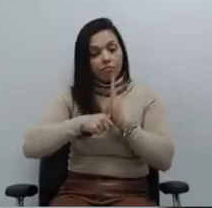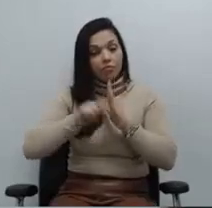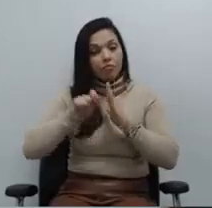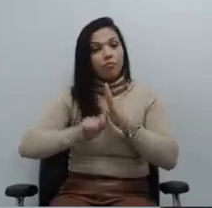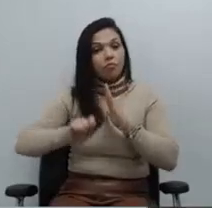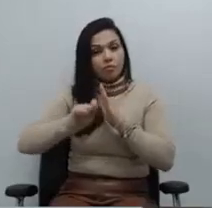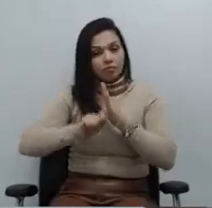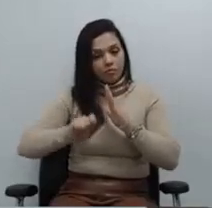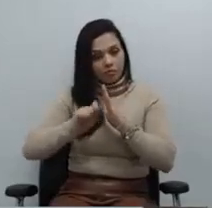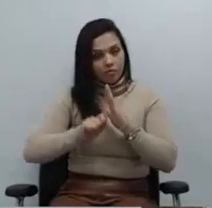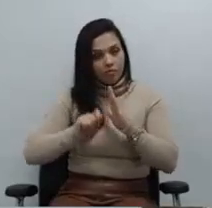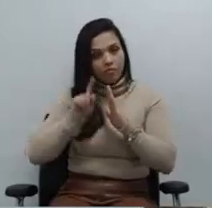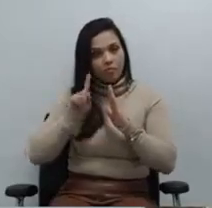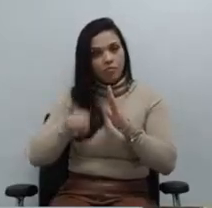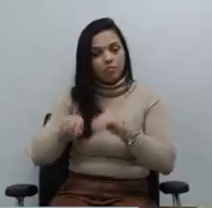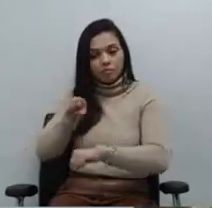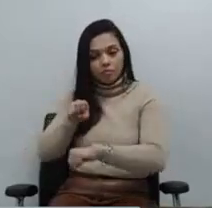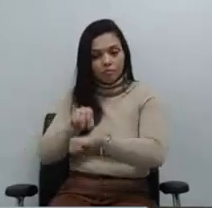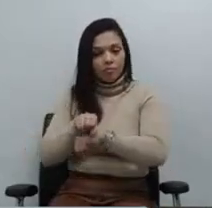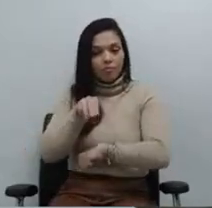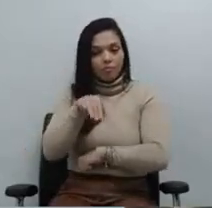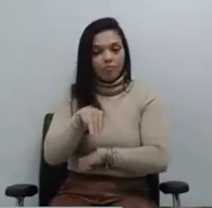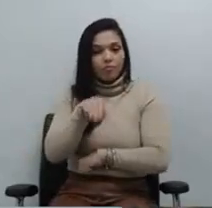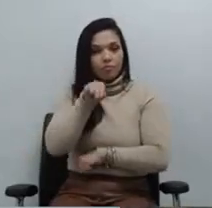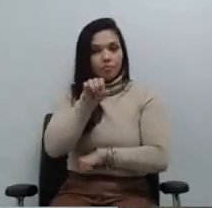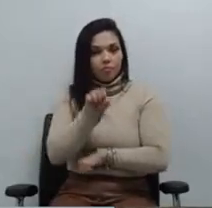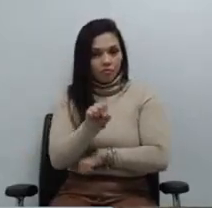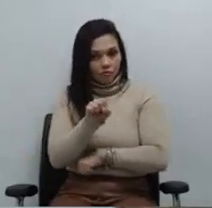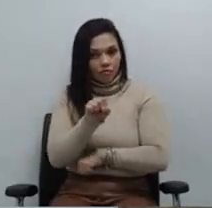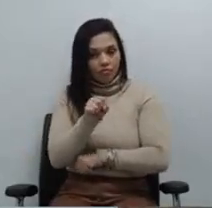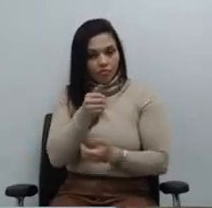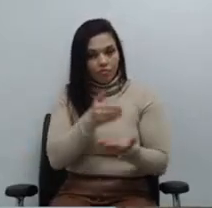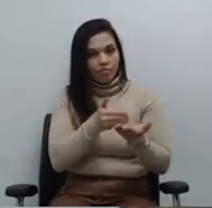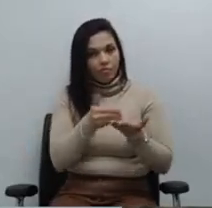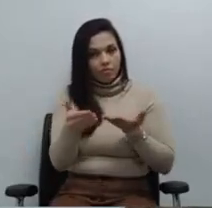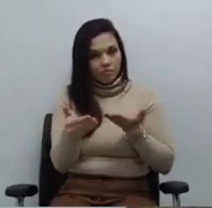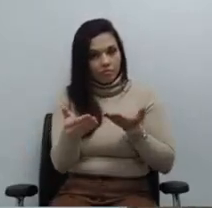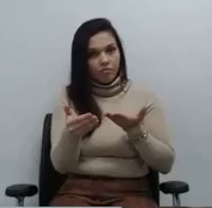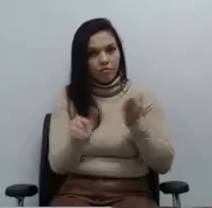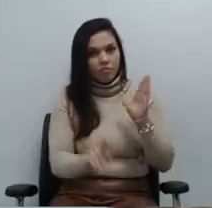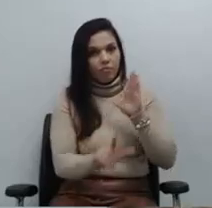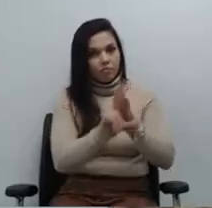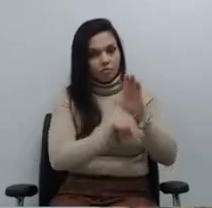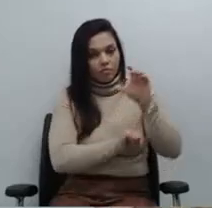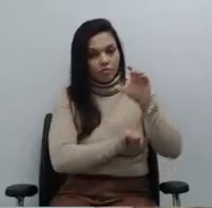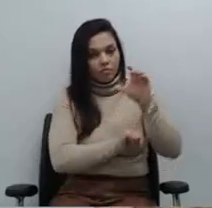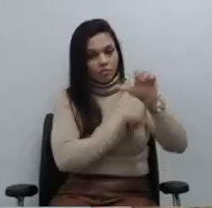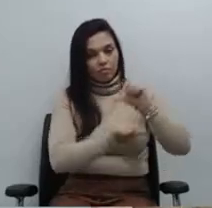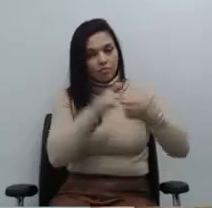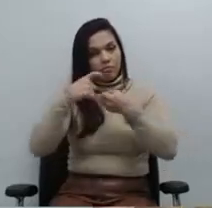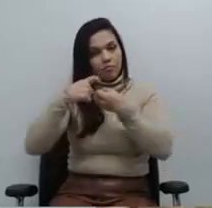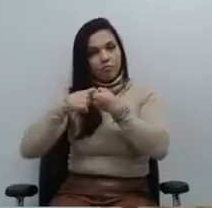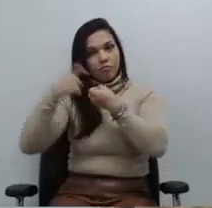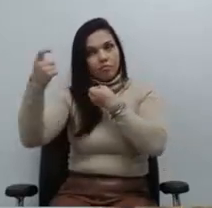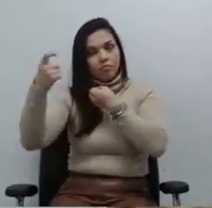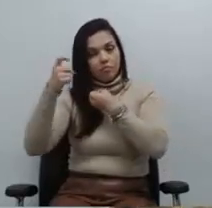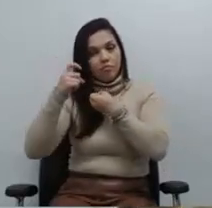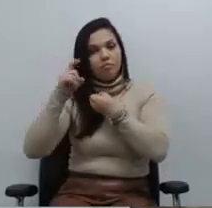associadas desde a impetração do MS, que foi em 2012, até a data da desvinculação